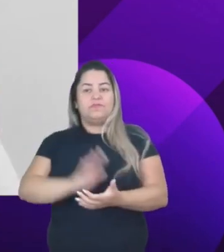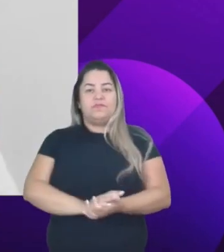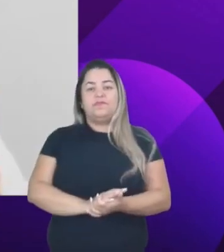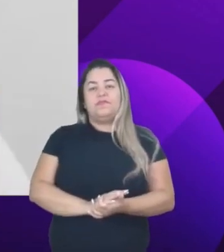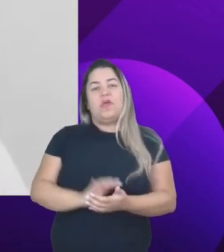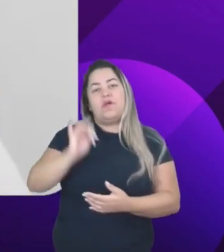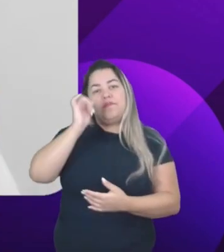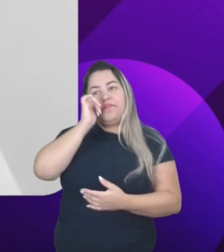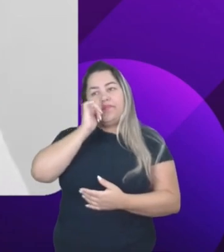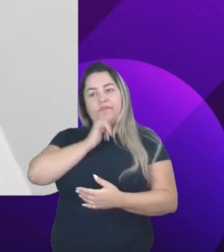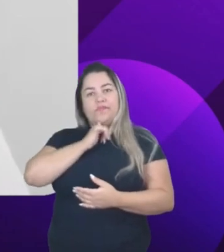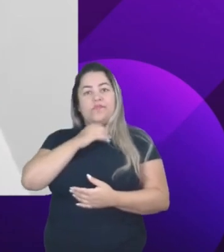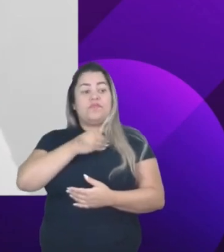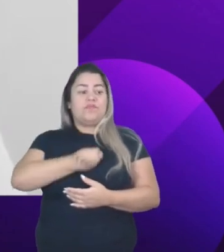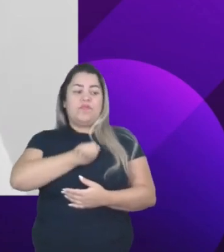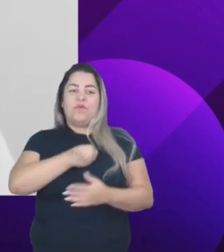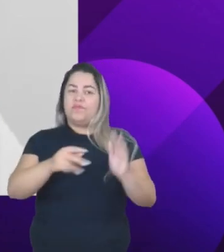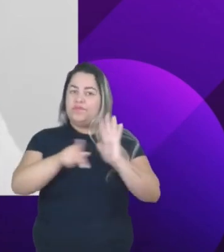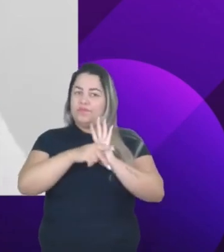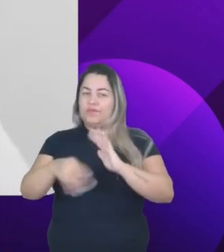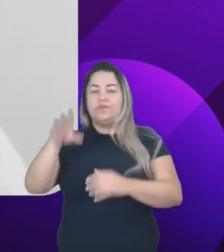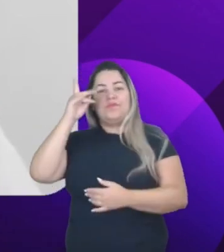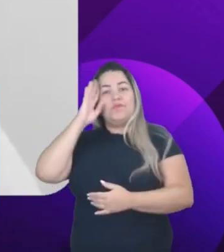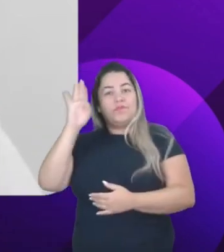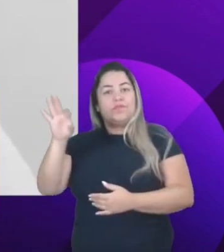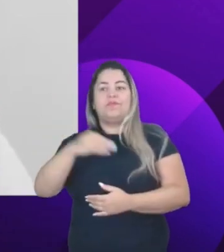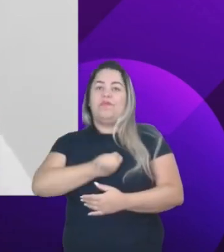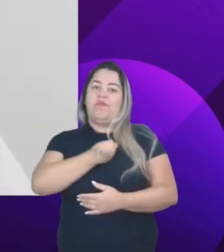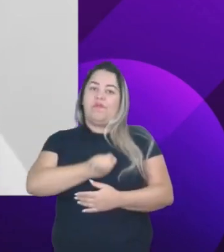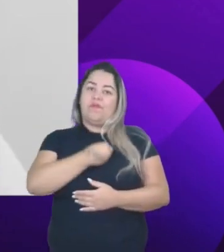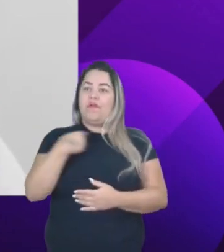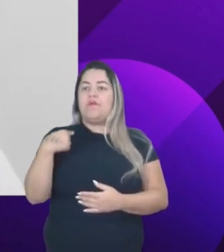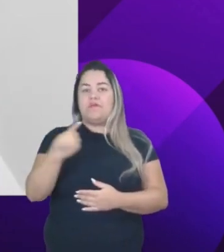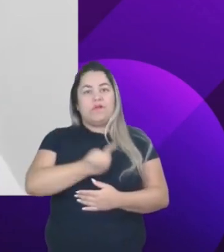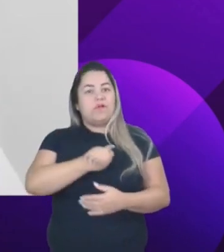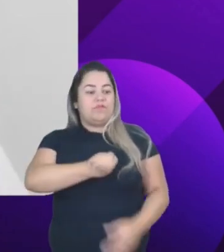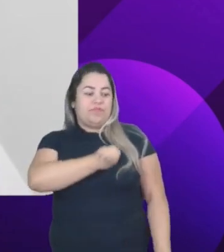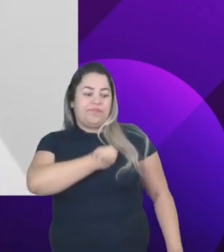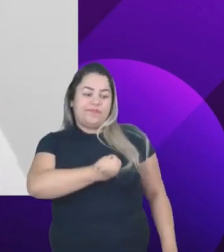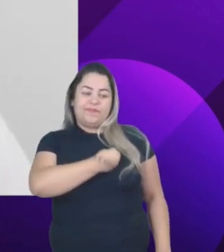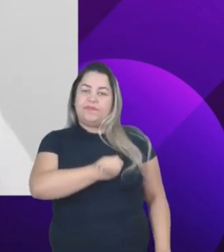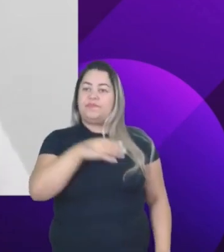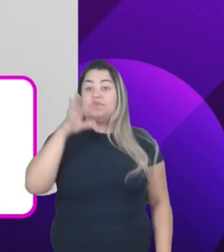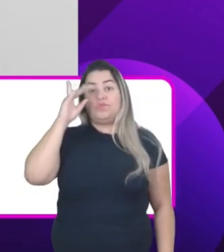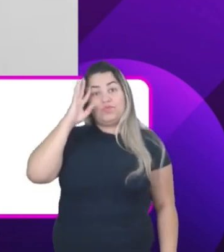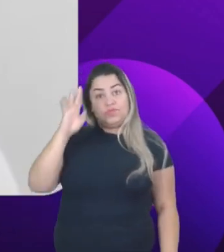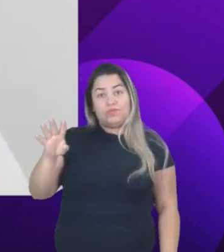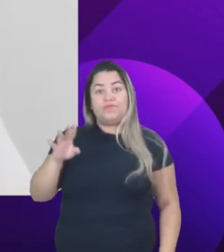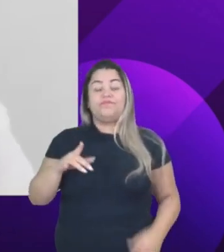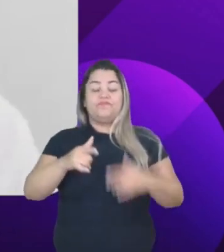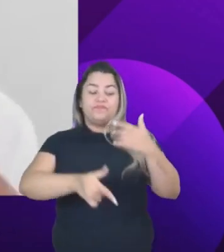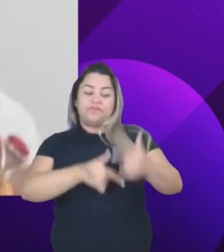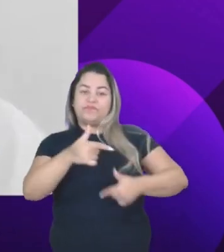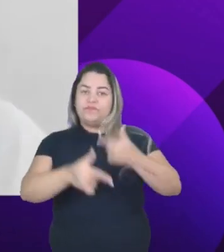alguma mulher deixou de viver os próprios sonhos para viver a nossa vida e os nossos sonhos. Esse